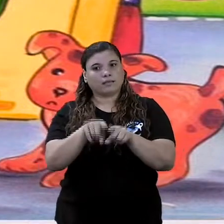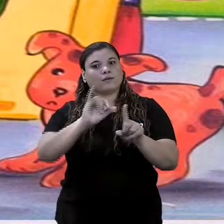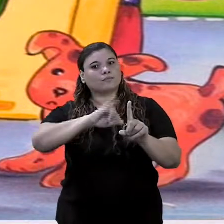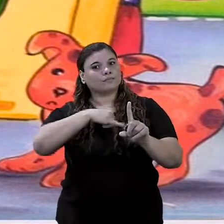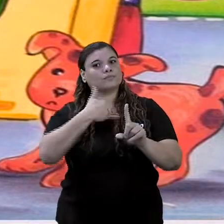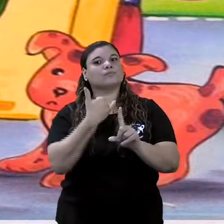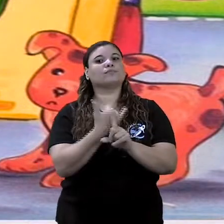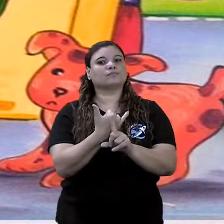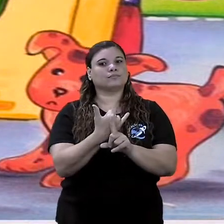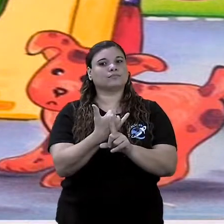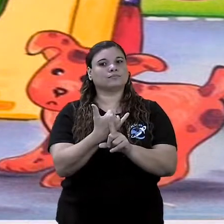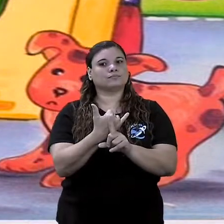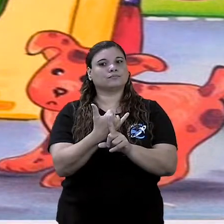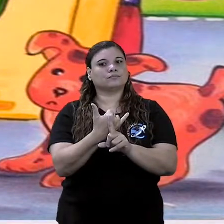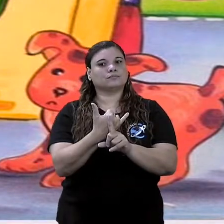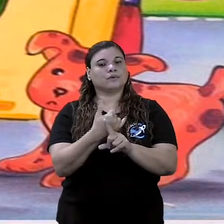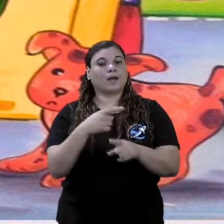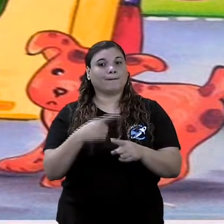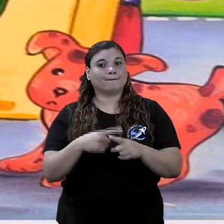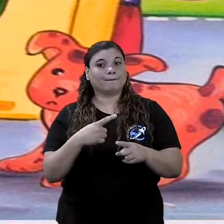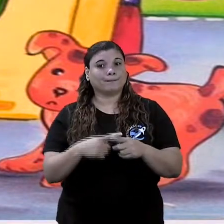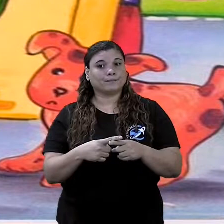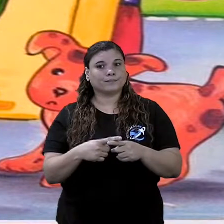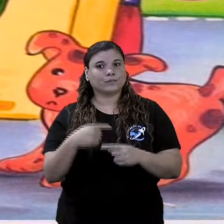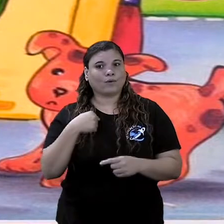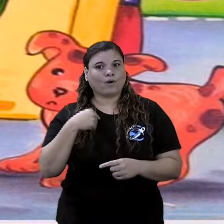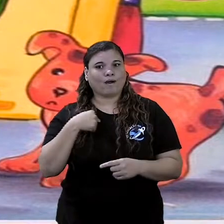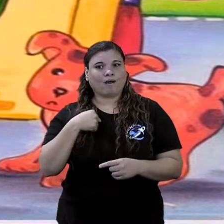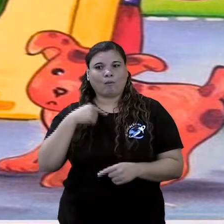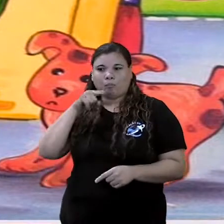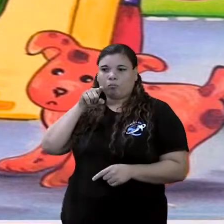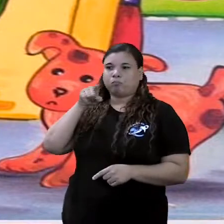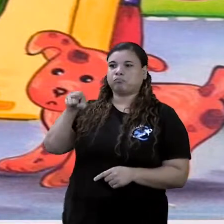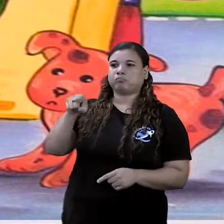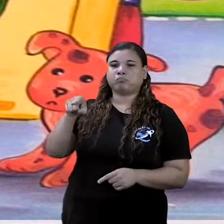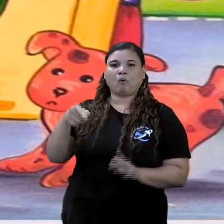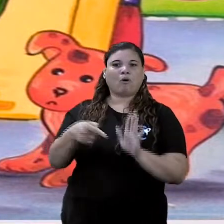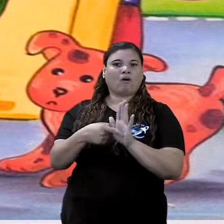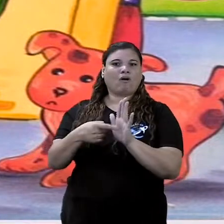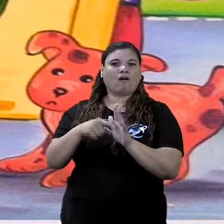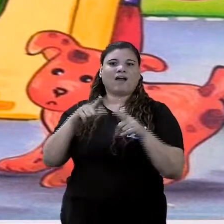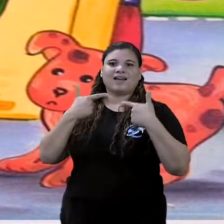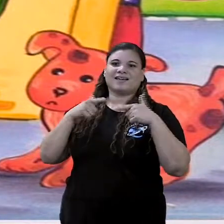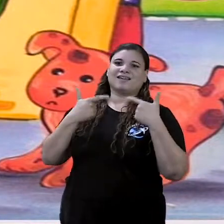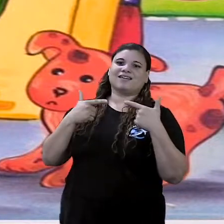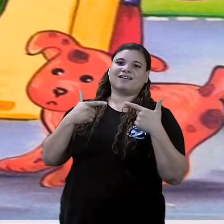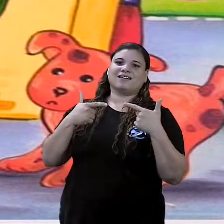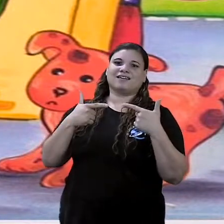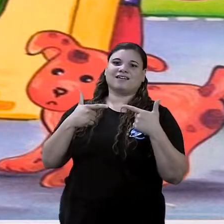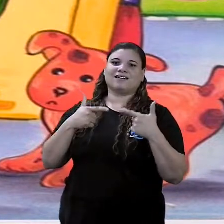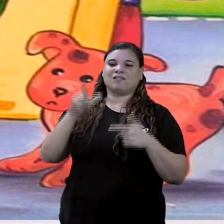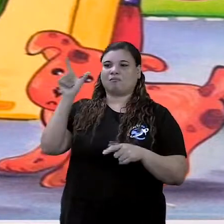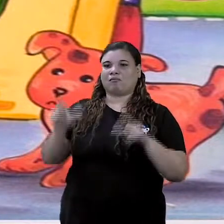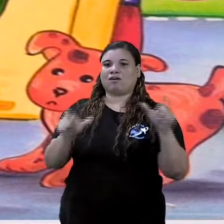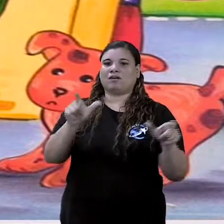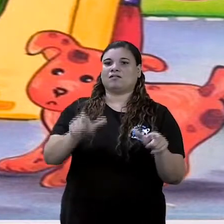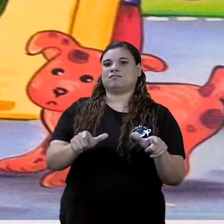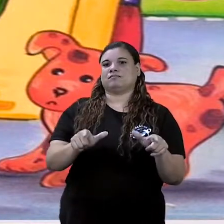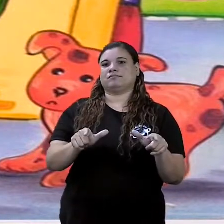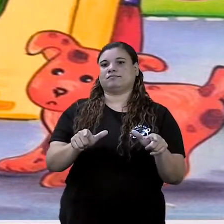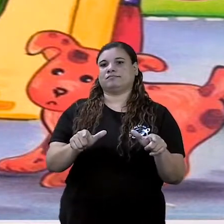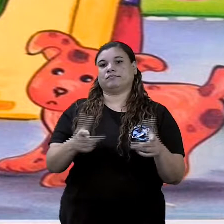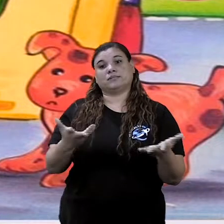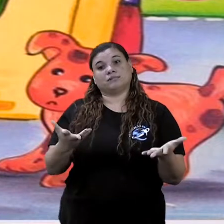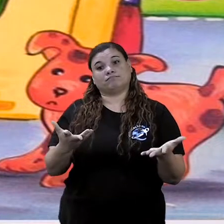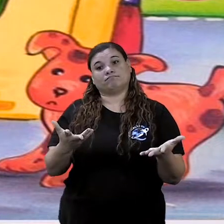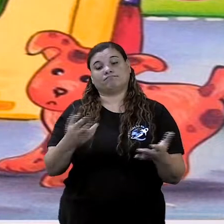características que fazem com que nós não aceitamos a diversidade, as diferenças das pessoas e